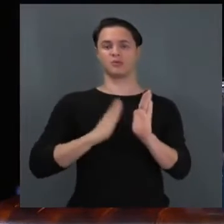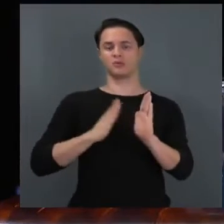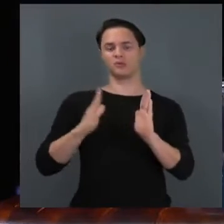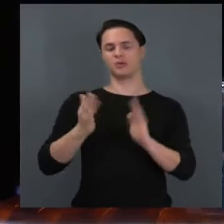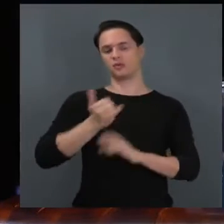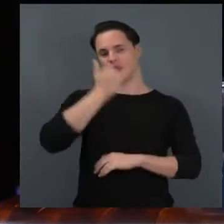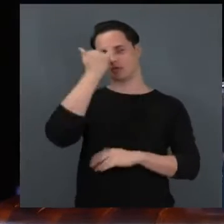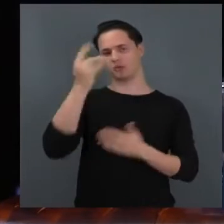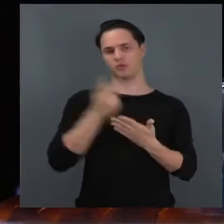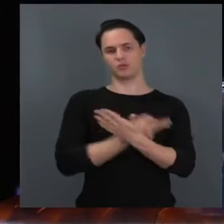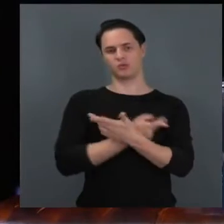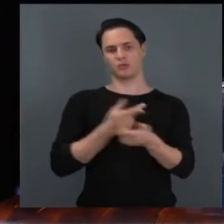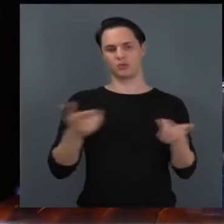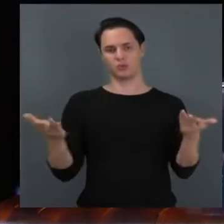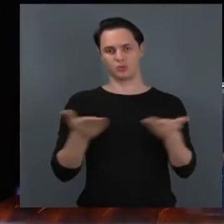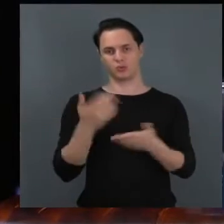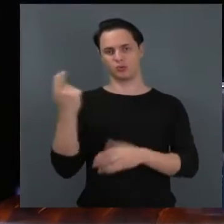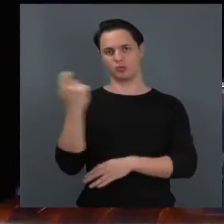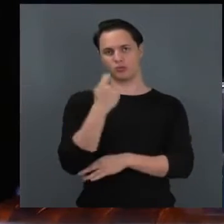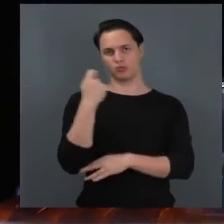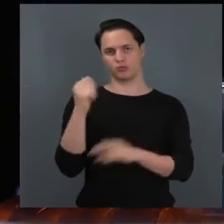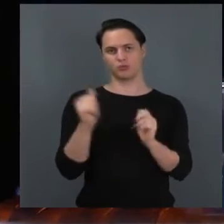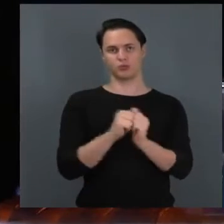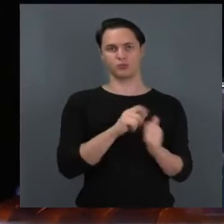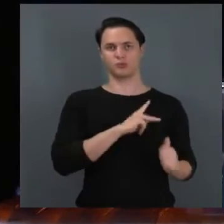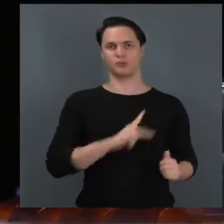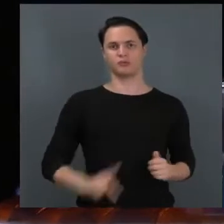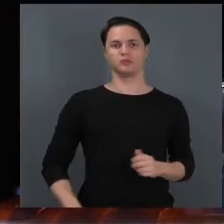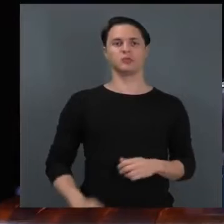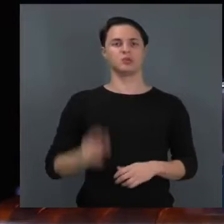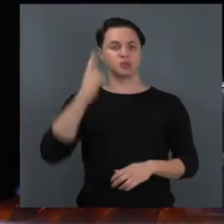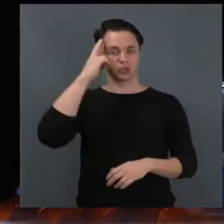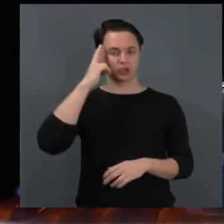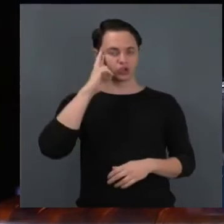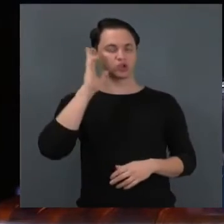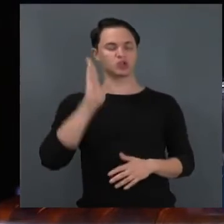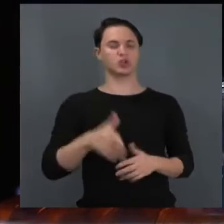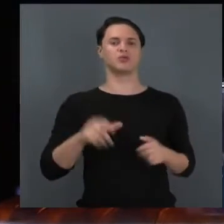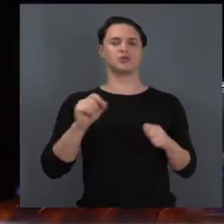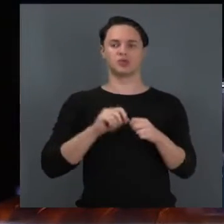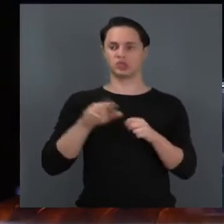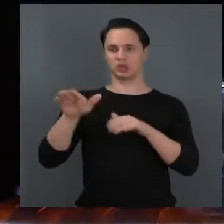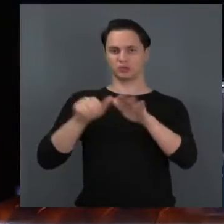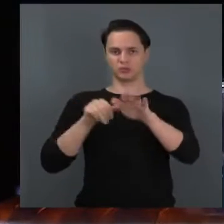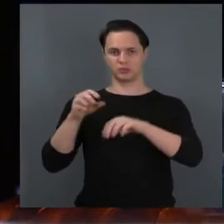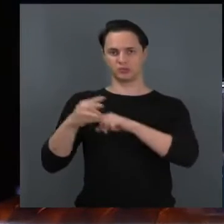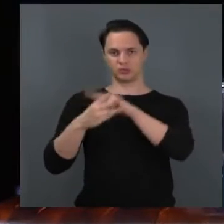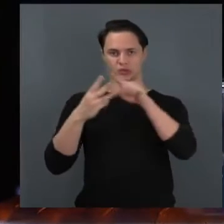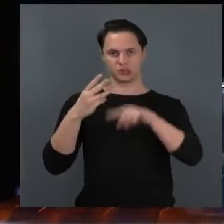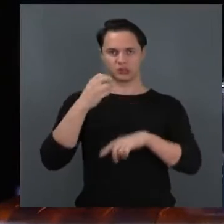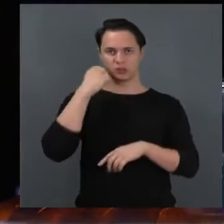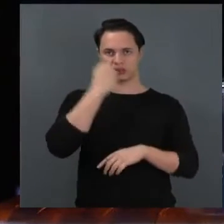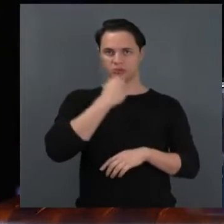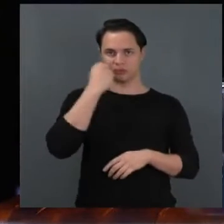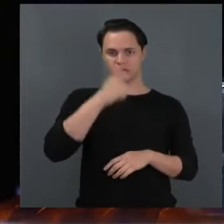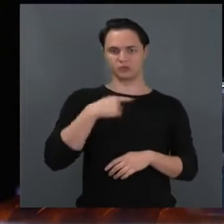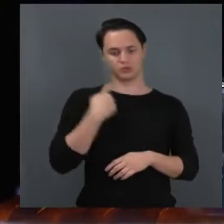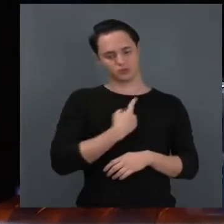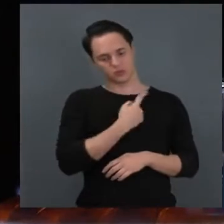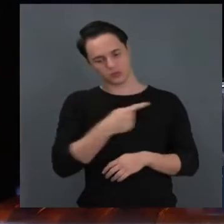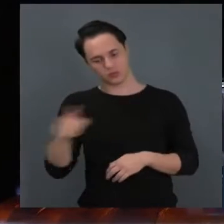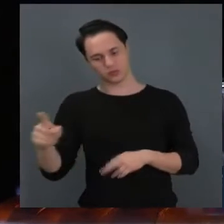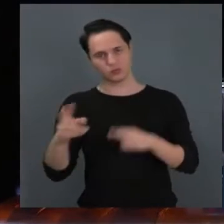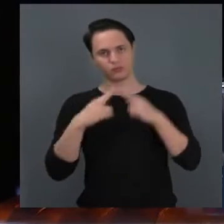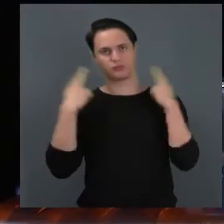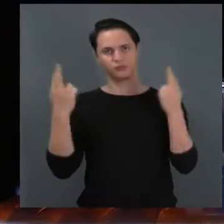climáticos e à situação atual, que o presidente Rodrigo Pacheco já fez hoje. Chamou os 3 senadores e lá estivemos,